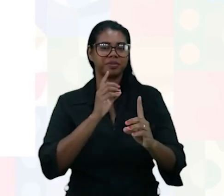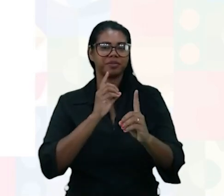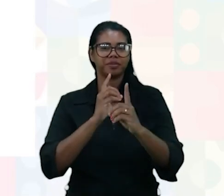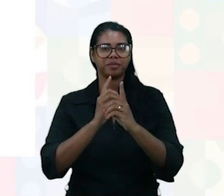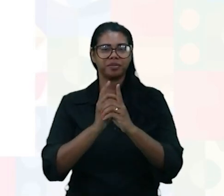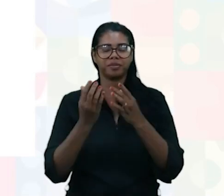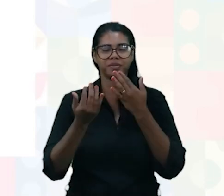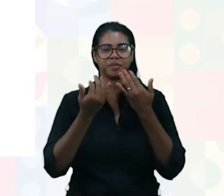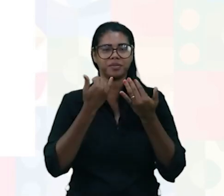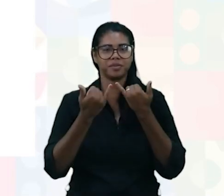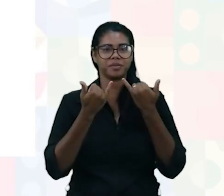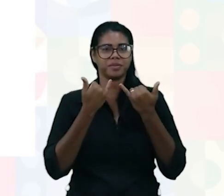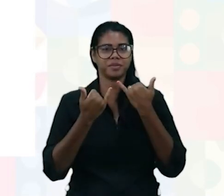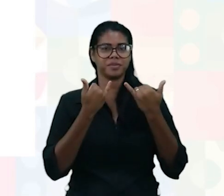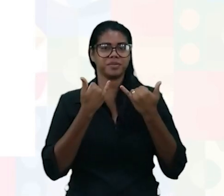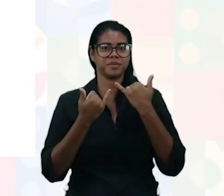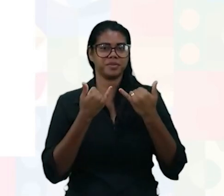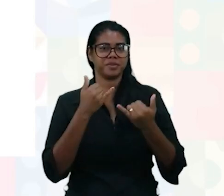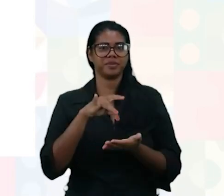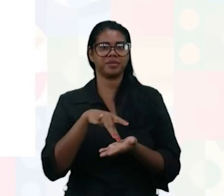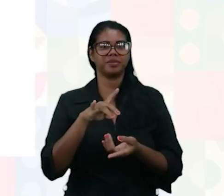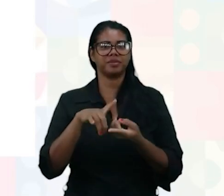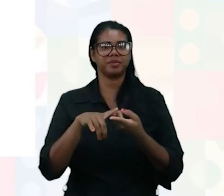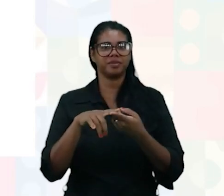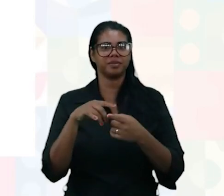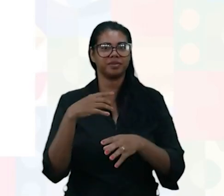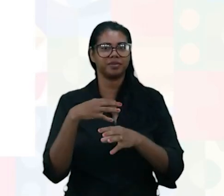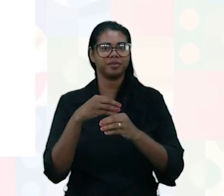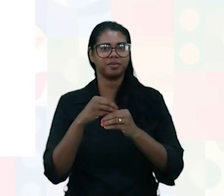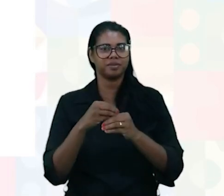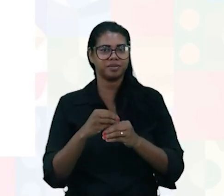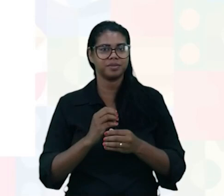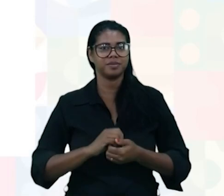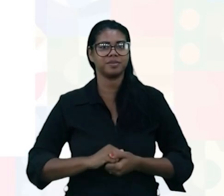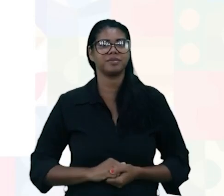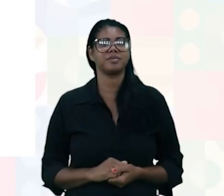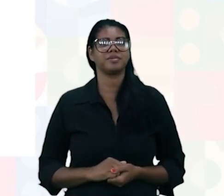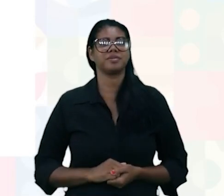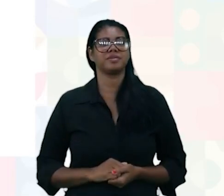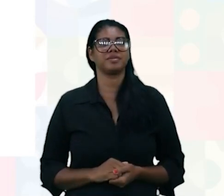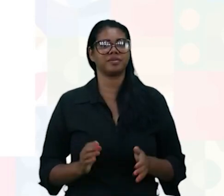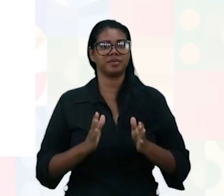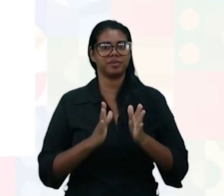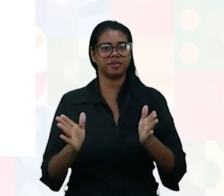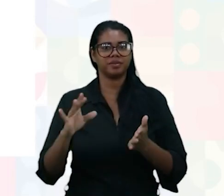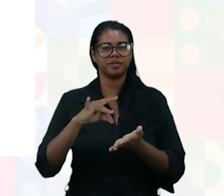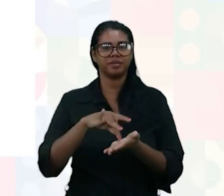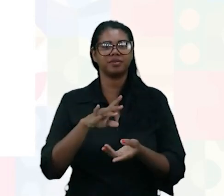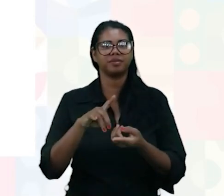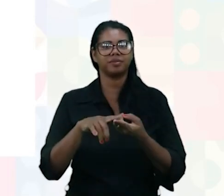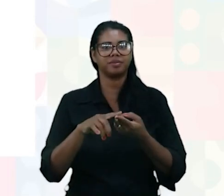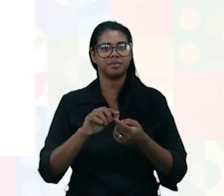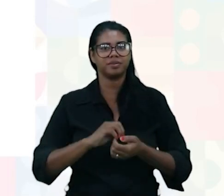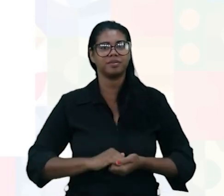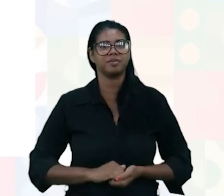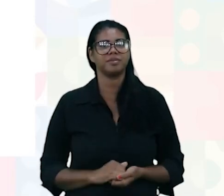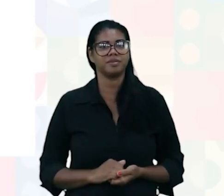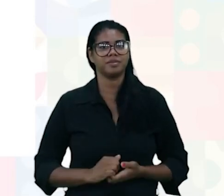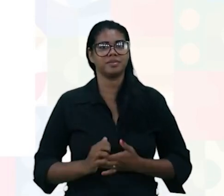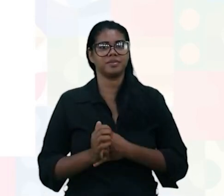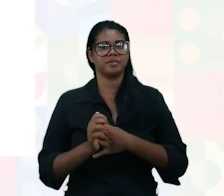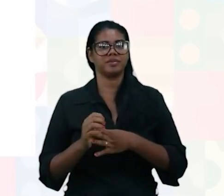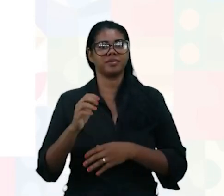a informação, principalmente fisicamente, no contexto da biblioteca, que é o acervo em si, ter acesso a esse acervo. Em